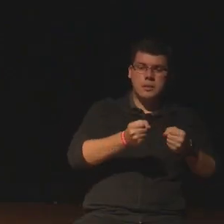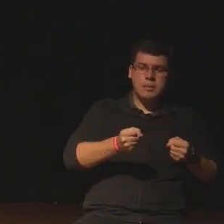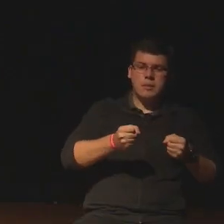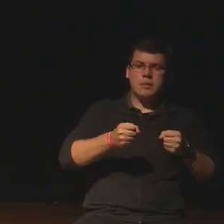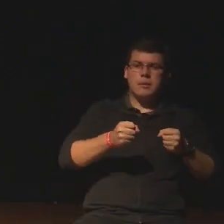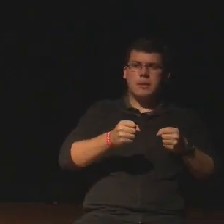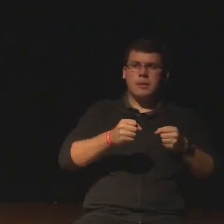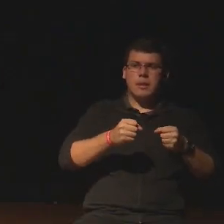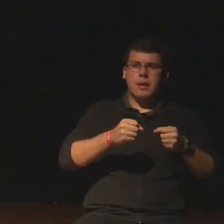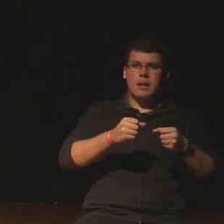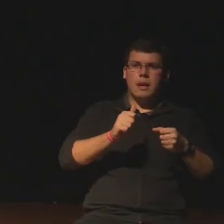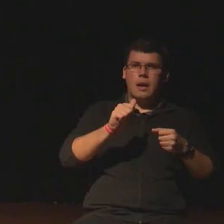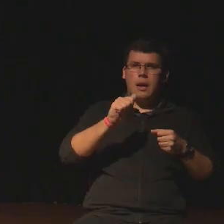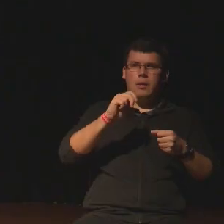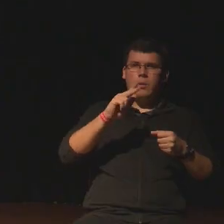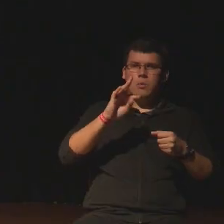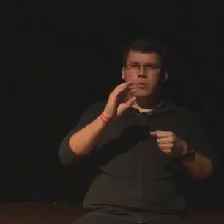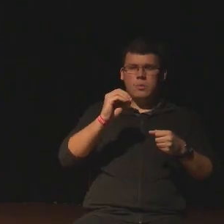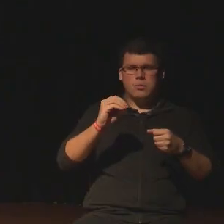pode melhorar.